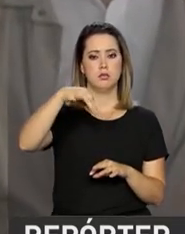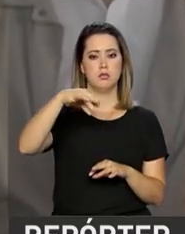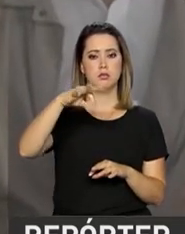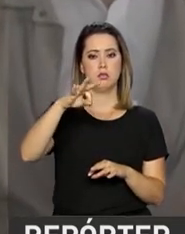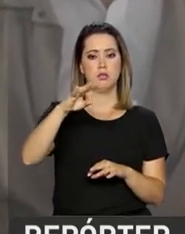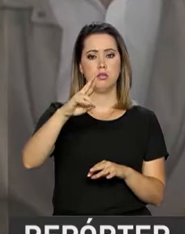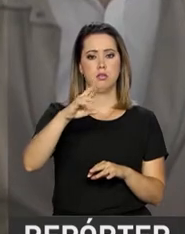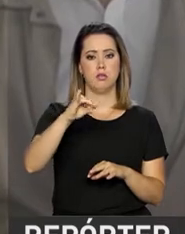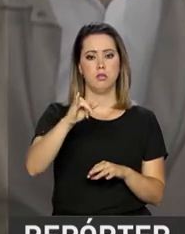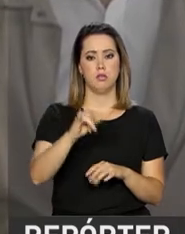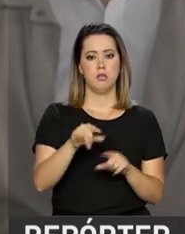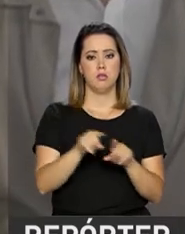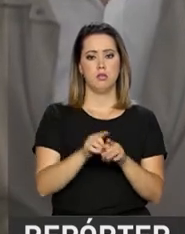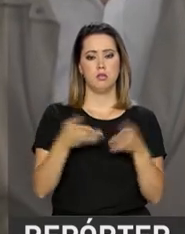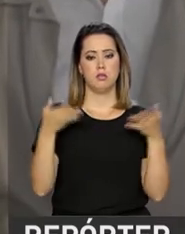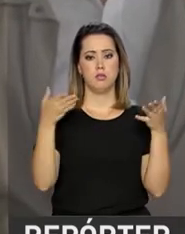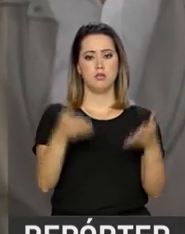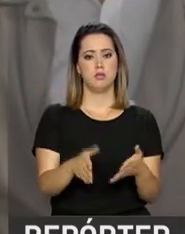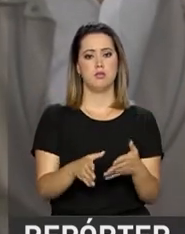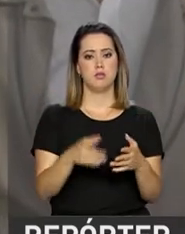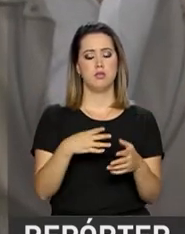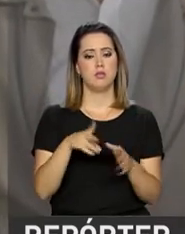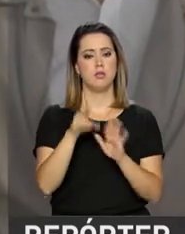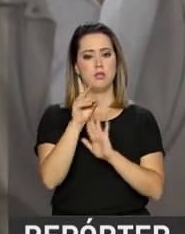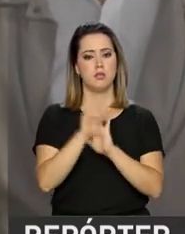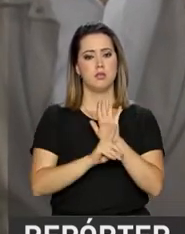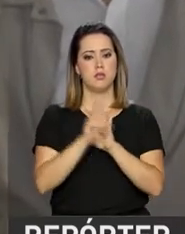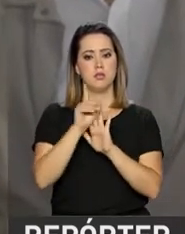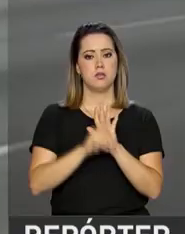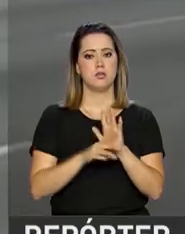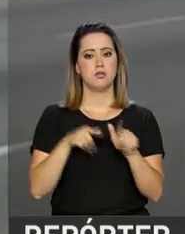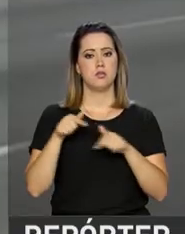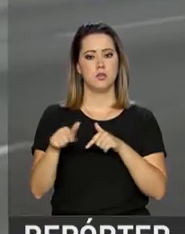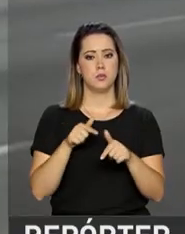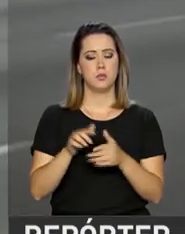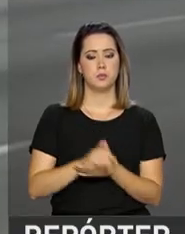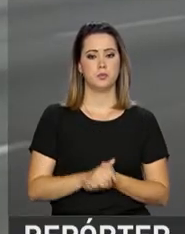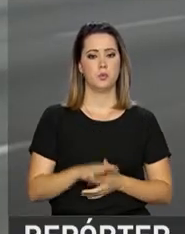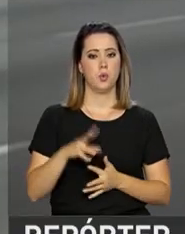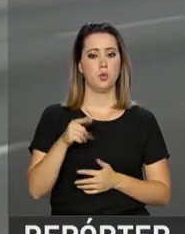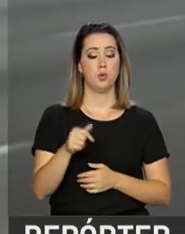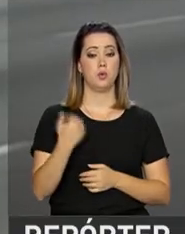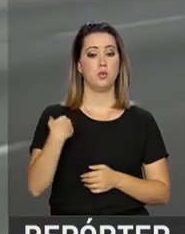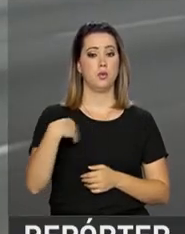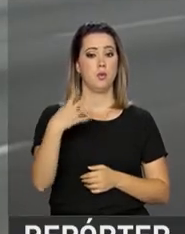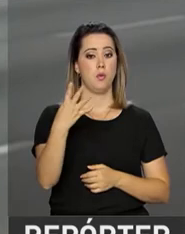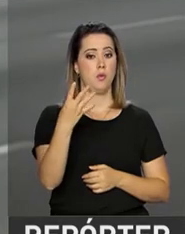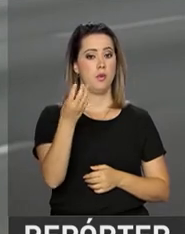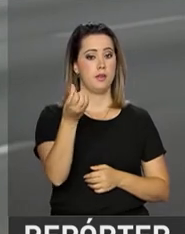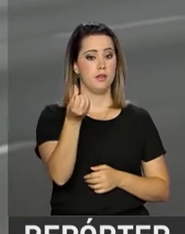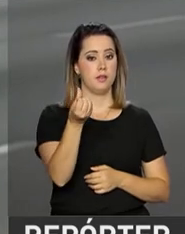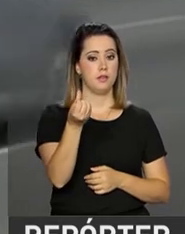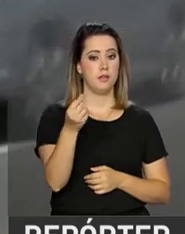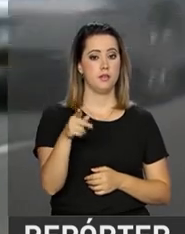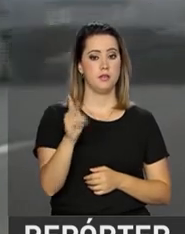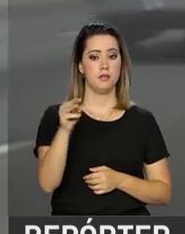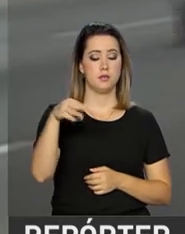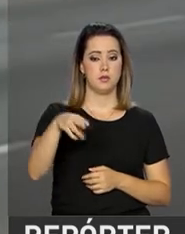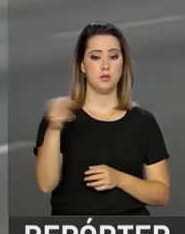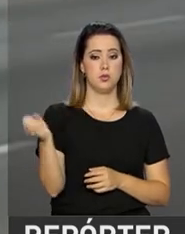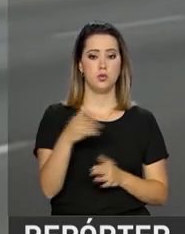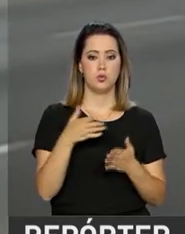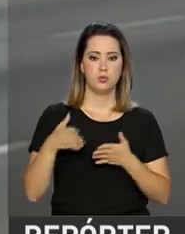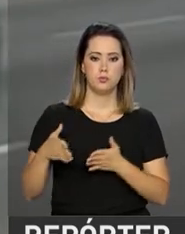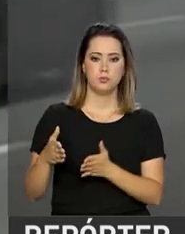gonçalenses ter acesso à dignidade do emprego. No total, serão 46 quilômetros de novas faixas aqui